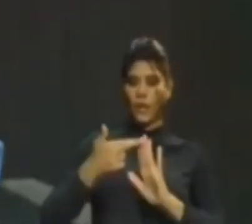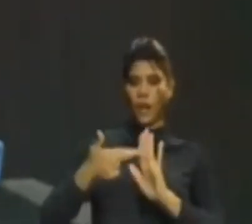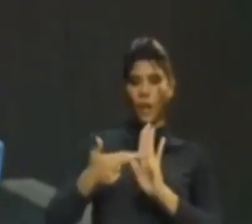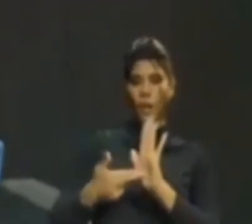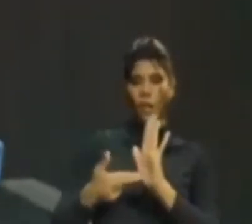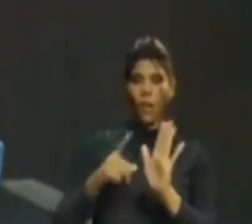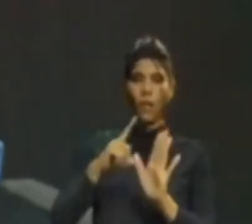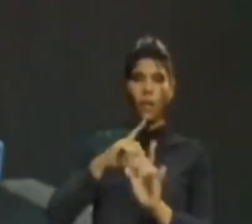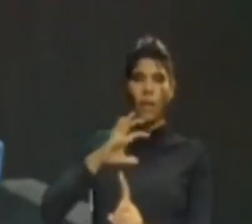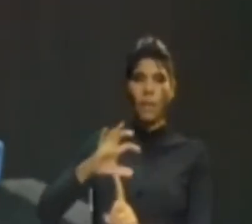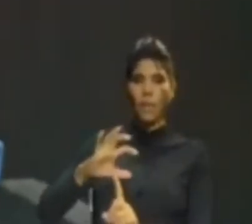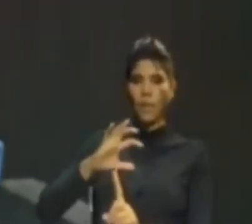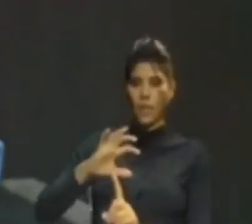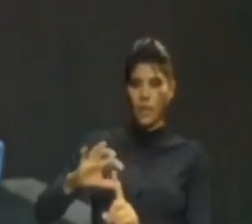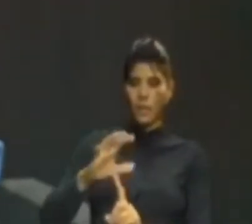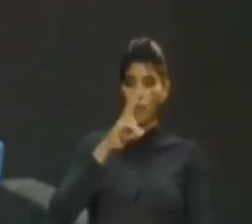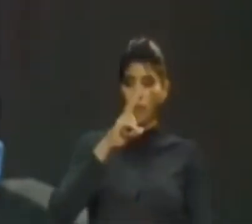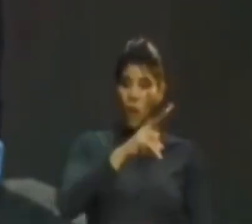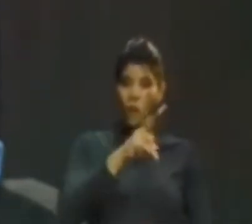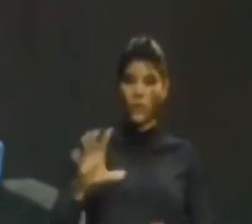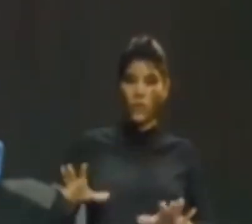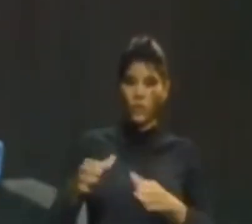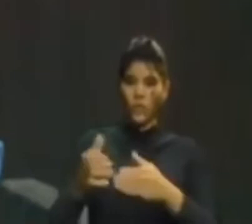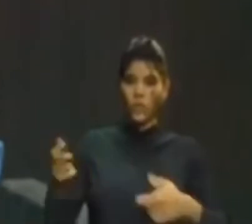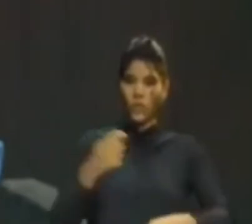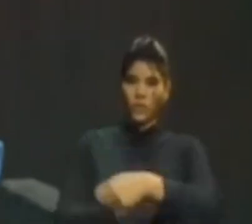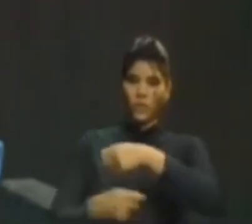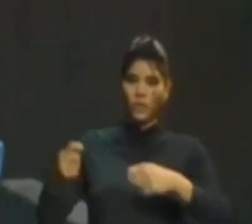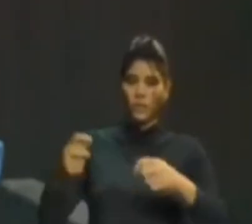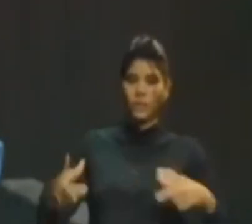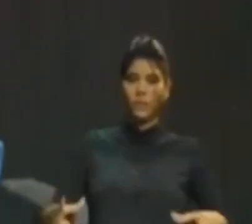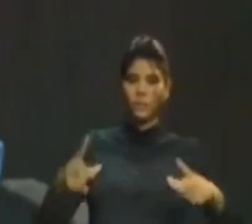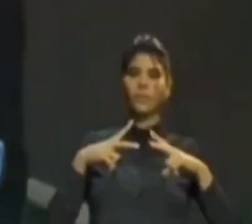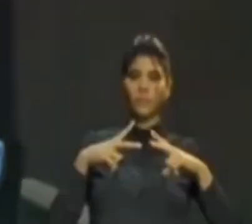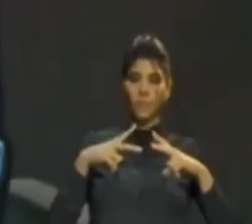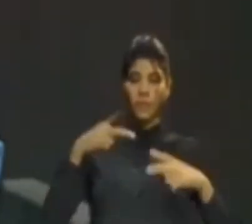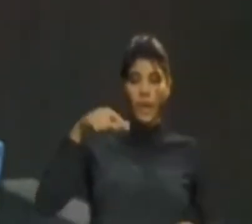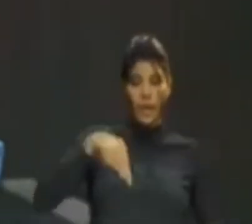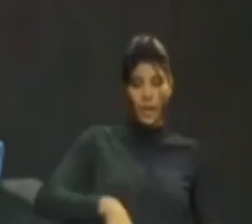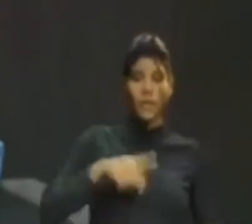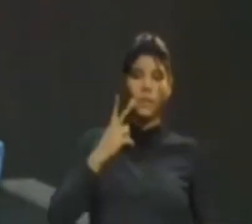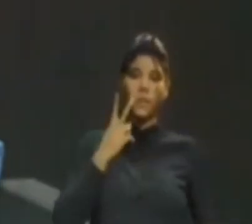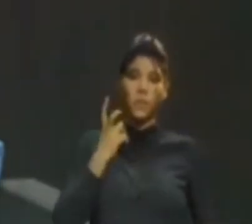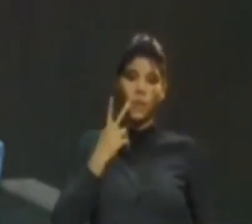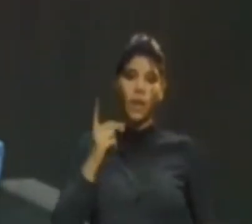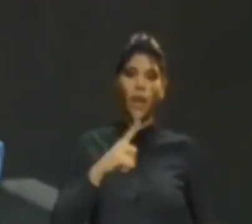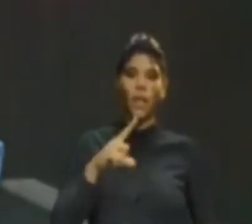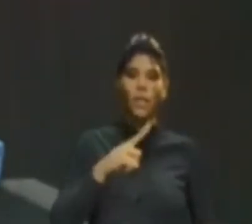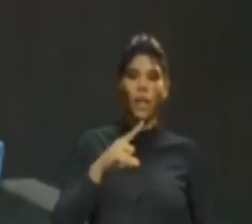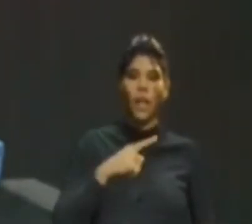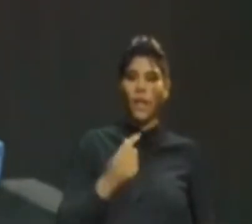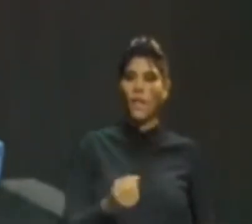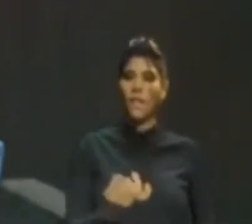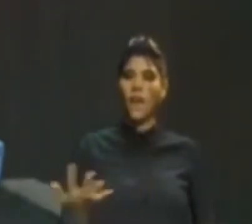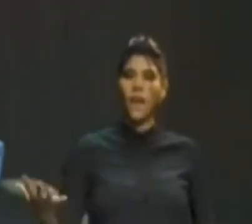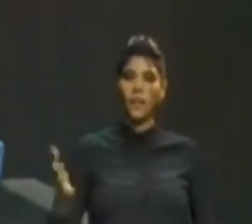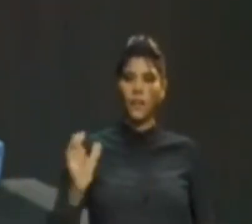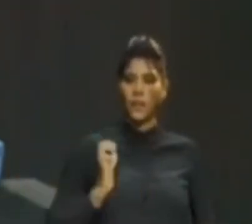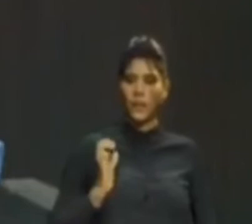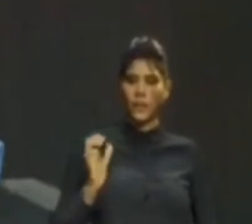pressão gigantesca no mercado Privado não é à toa que nós temos inclusive no Ceará bilionários advindos